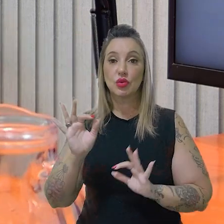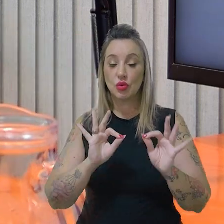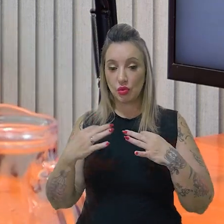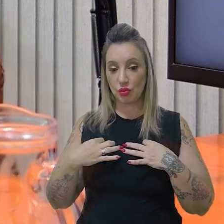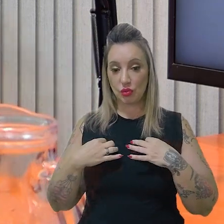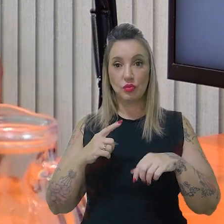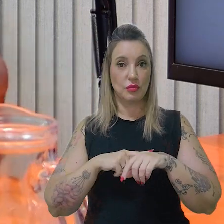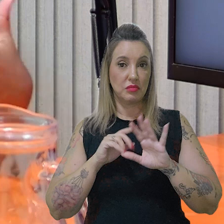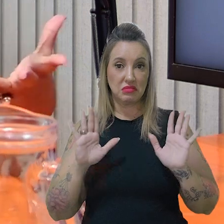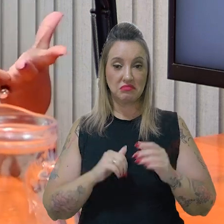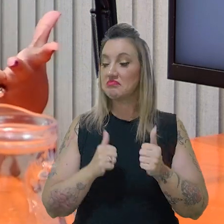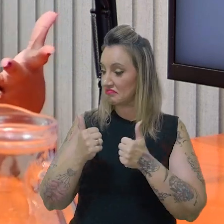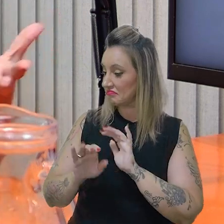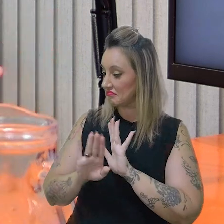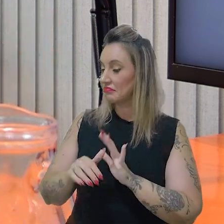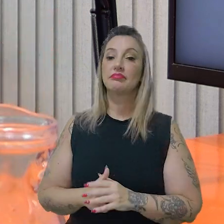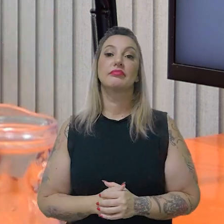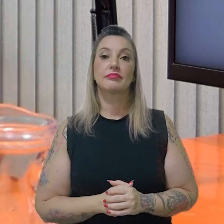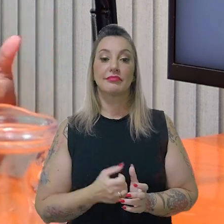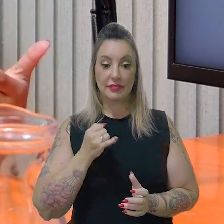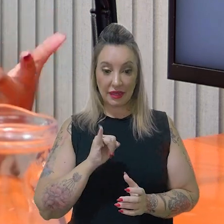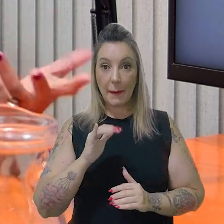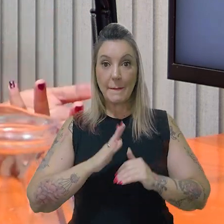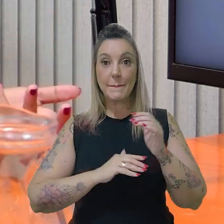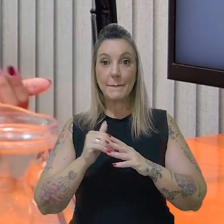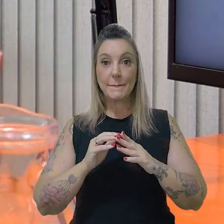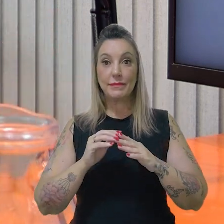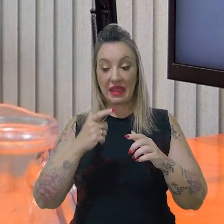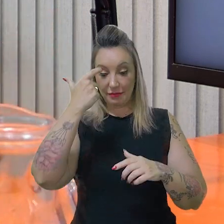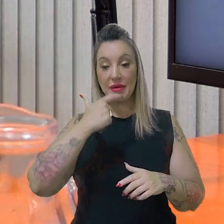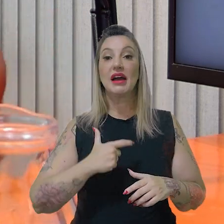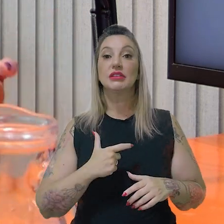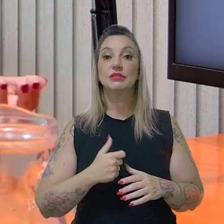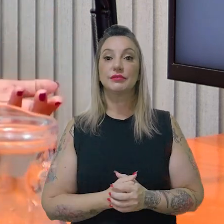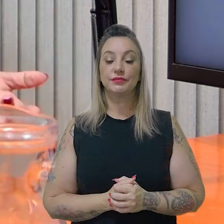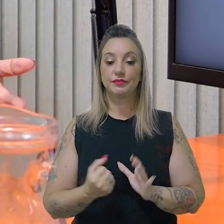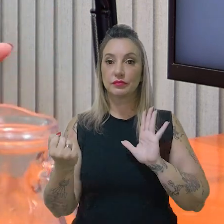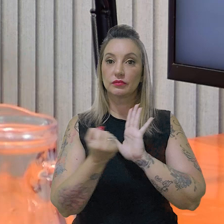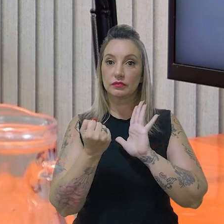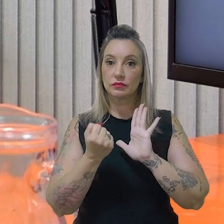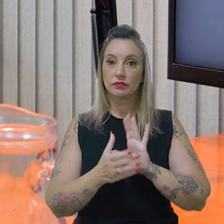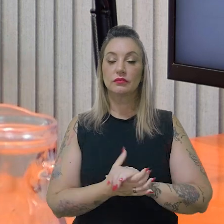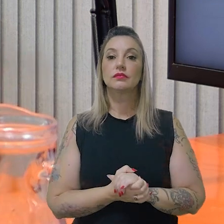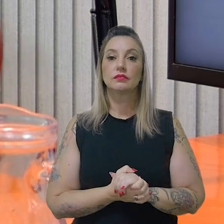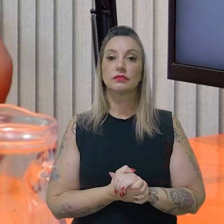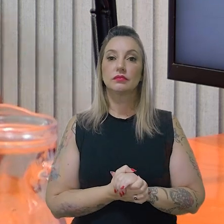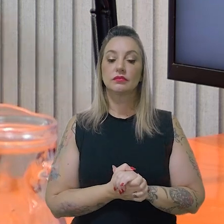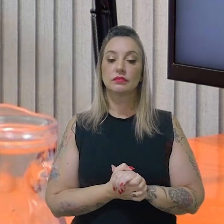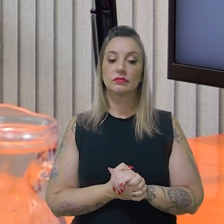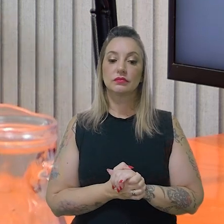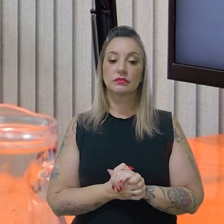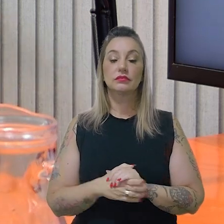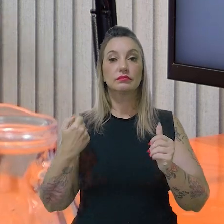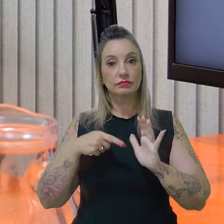tal momento beleza Uhum mas se você quer construir uma imagem né uma marca pessoal aí a gente tem